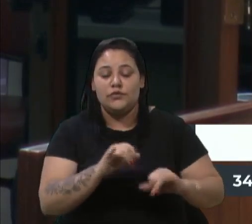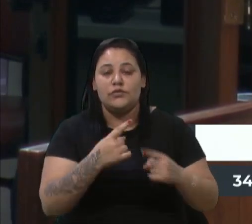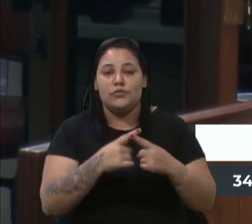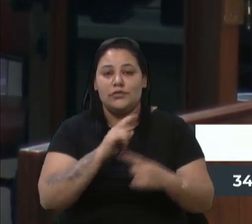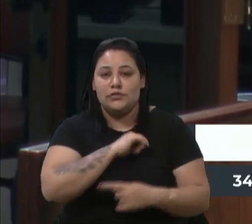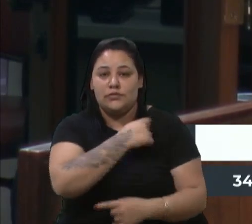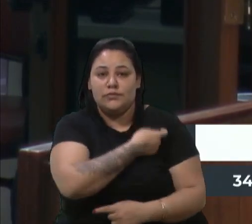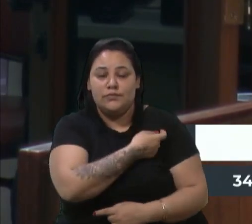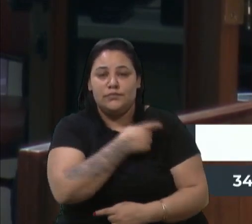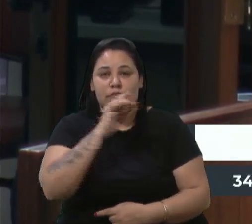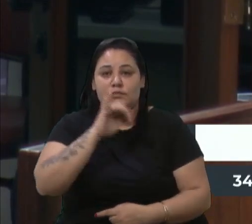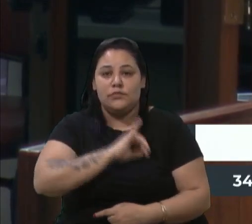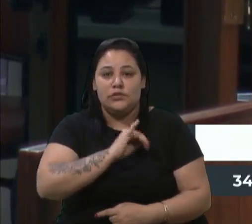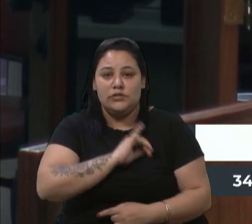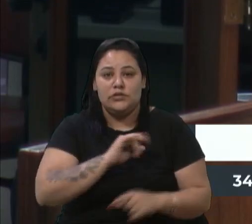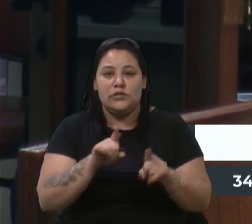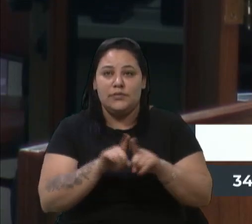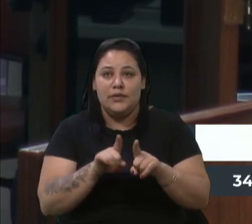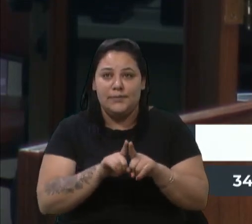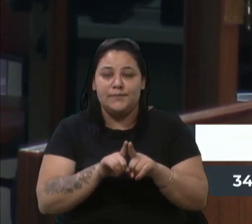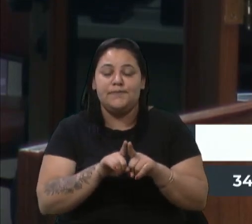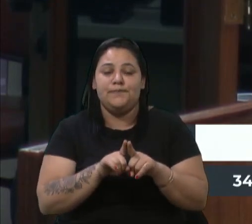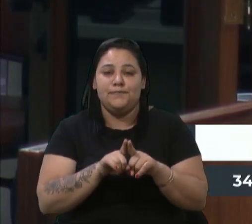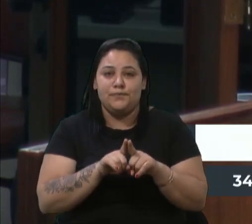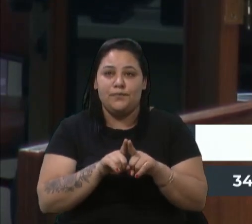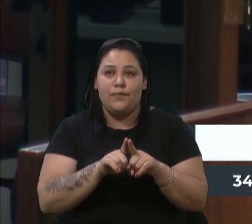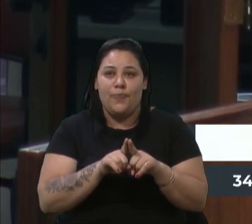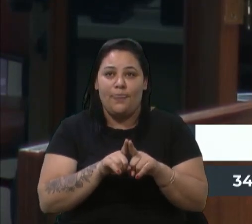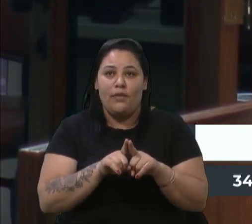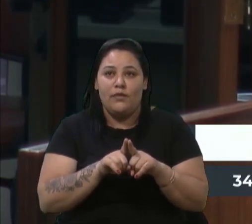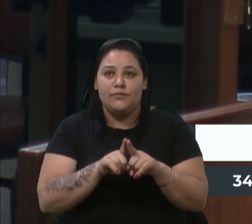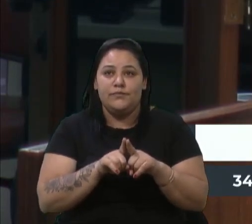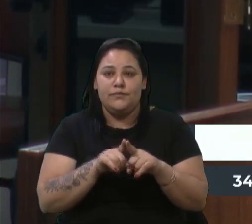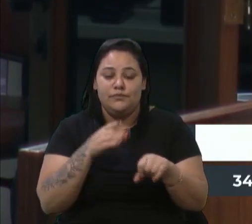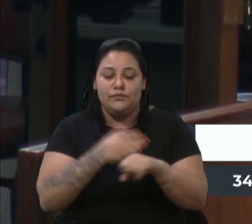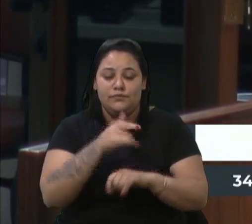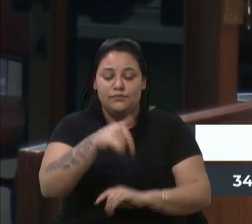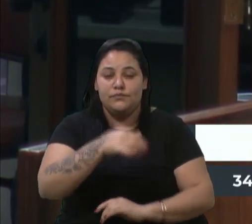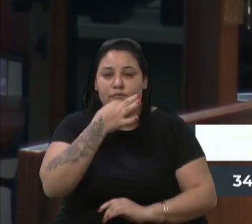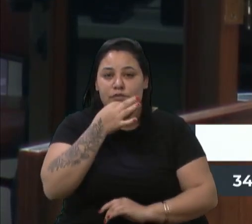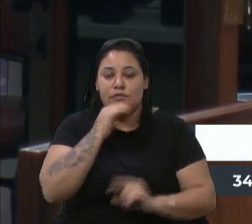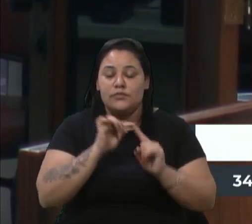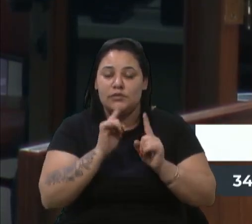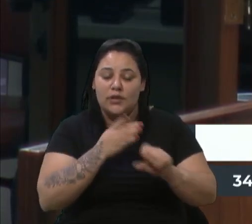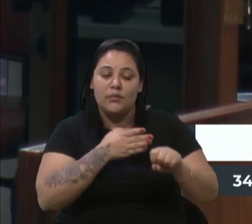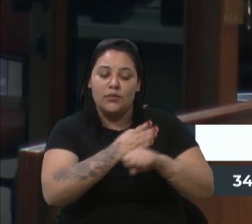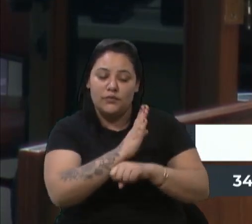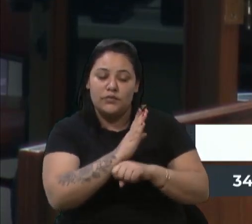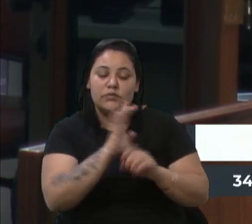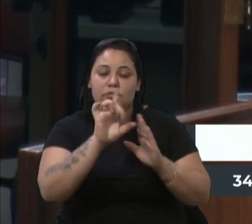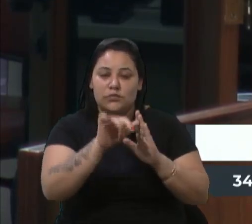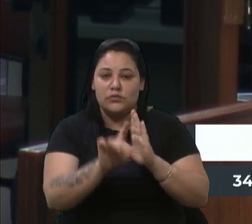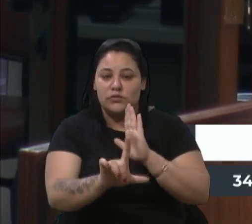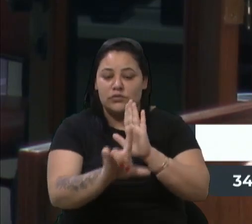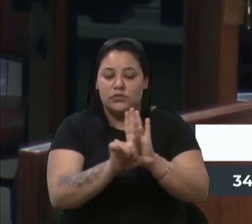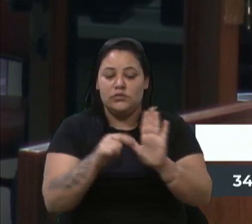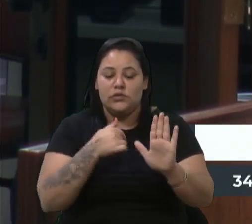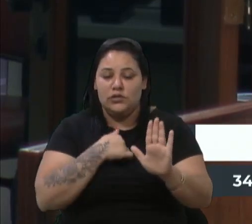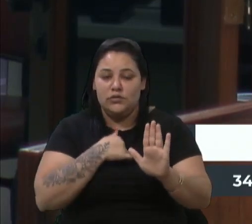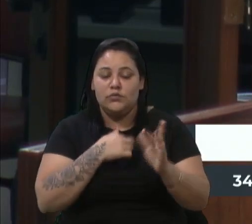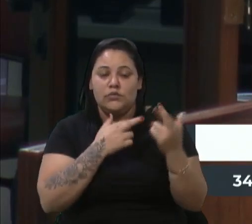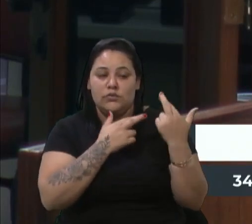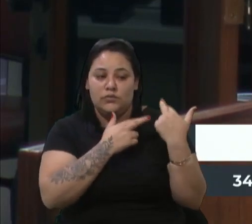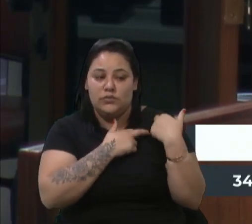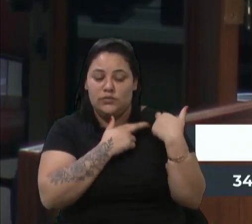fiscalização da Polícia Federal, que é uma via que corta o município de Caxias do Sul, mas com a aprovação desta lei, eu me encarregarei